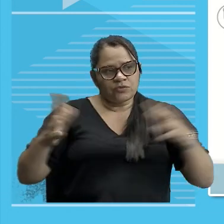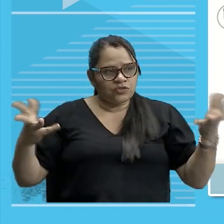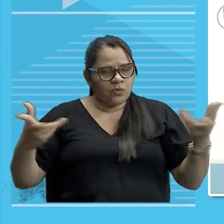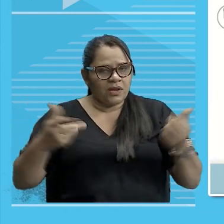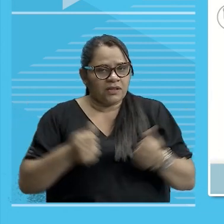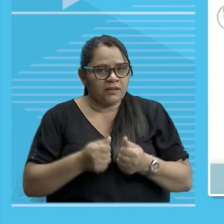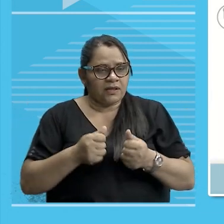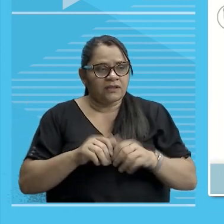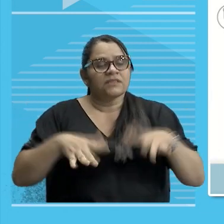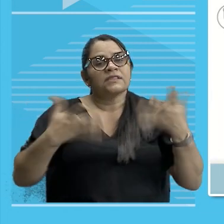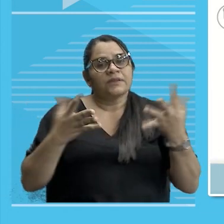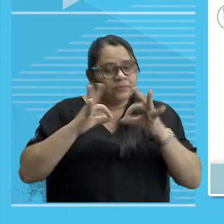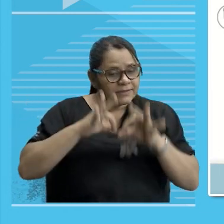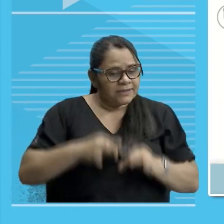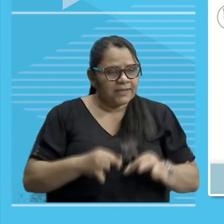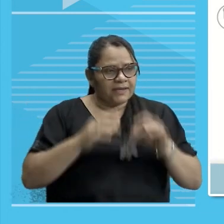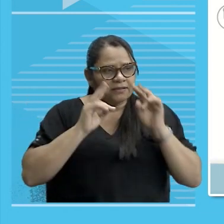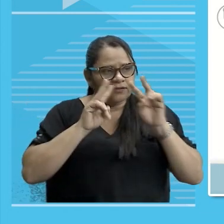certíssimo